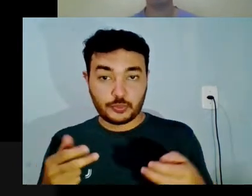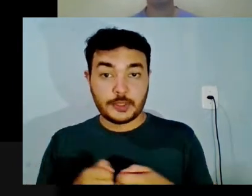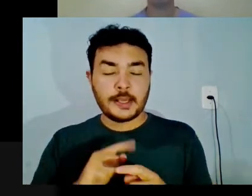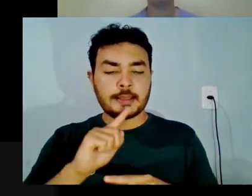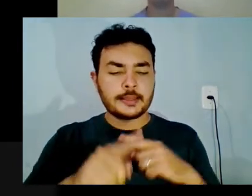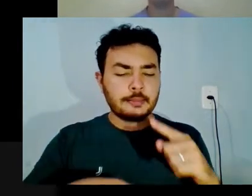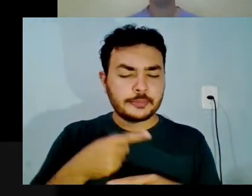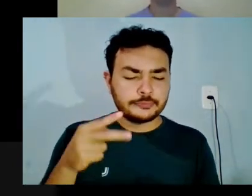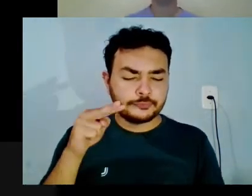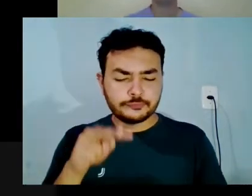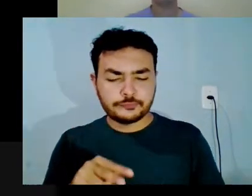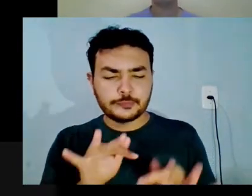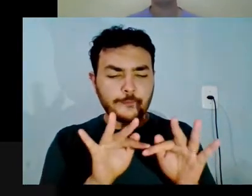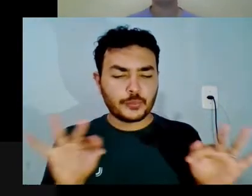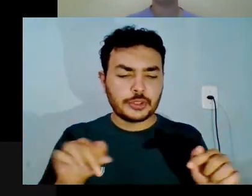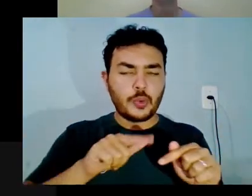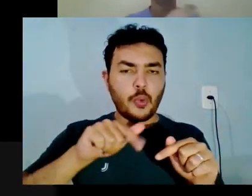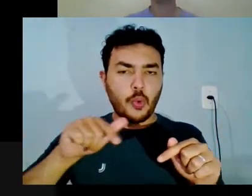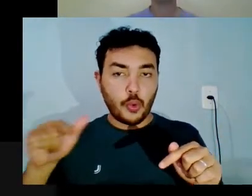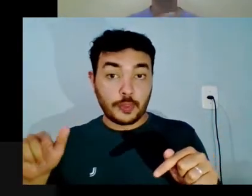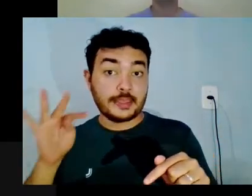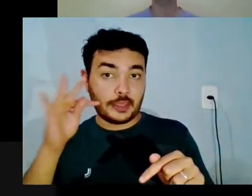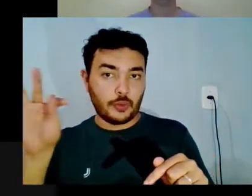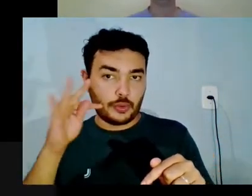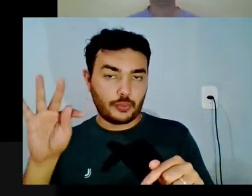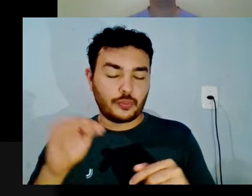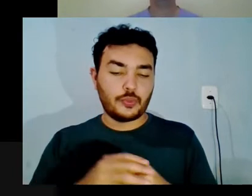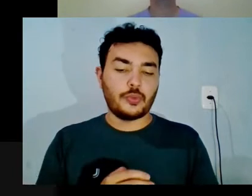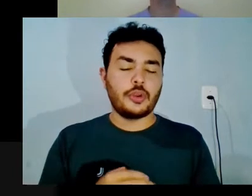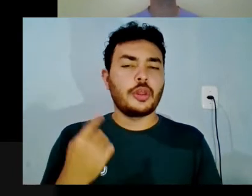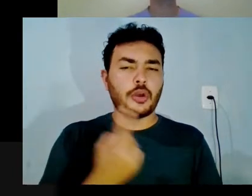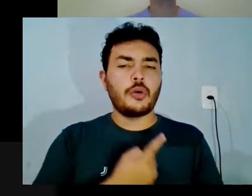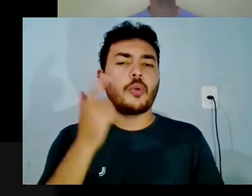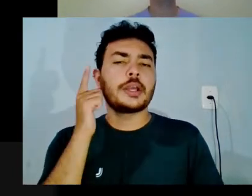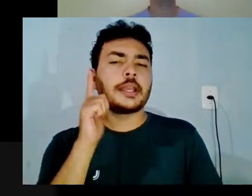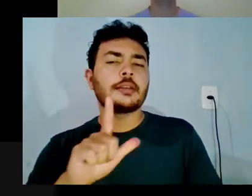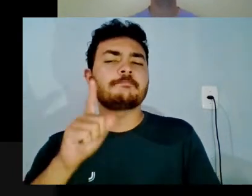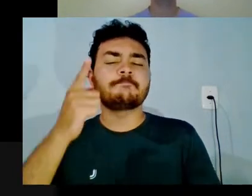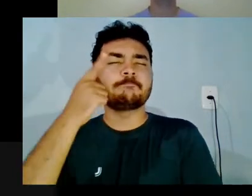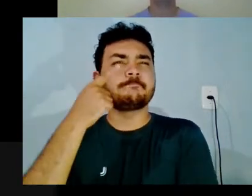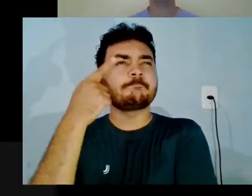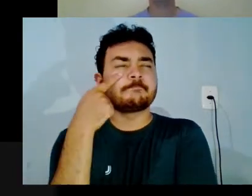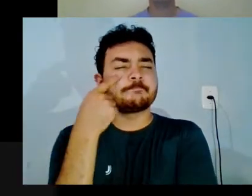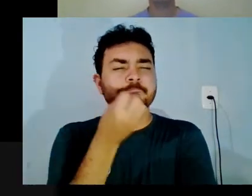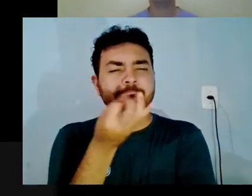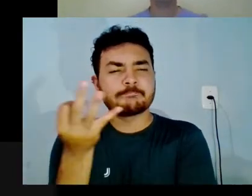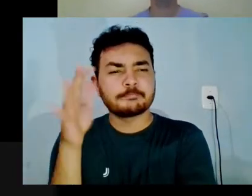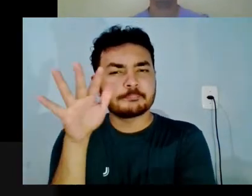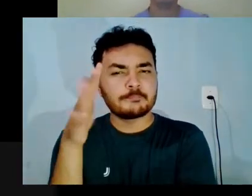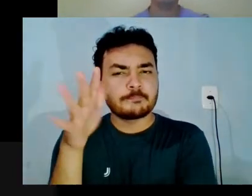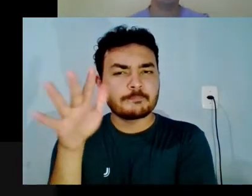de ondas, tá bom? Como um dado teórico, a gente consegue estimar, né, a partir da teoria, a gente consegue estimar na